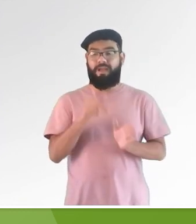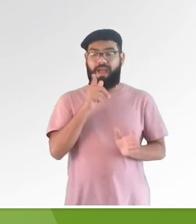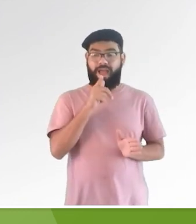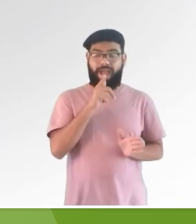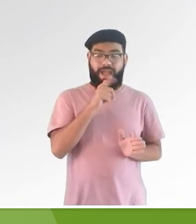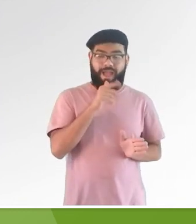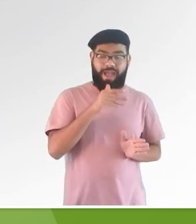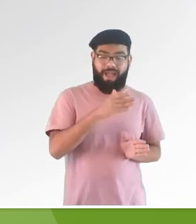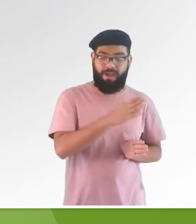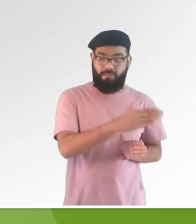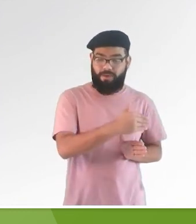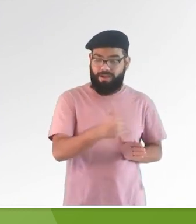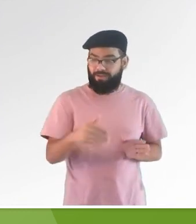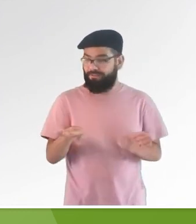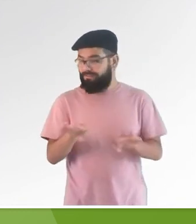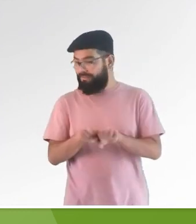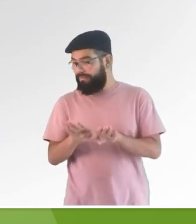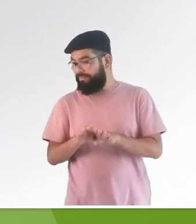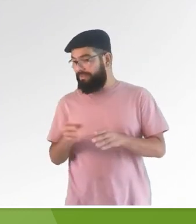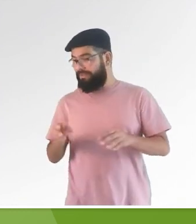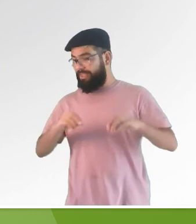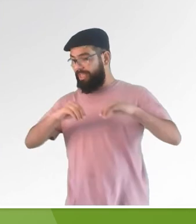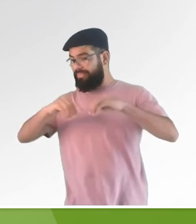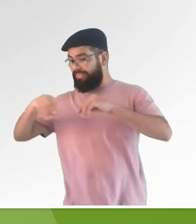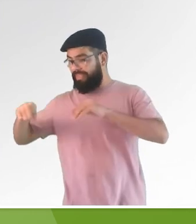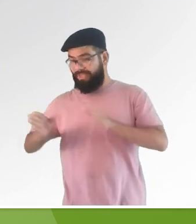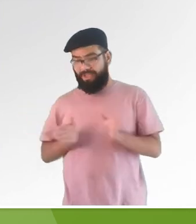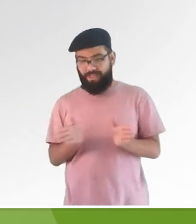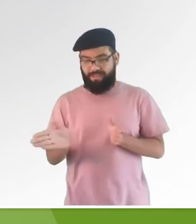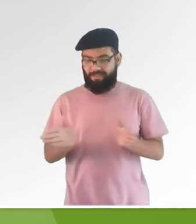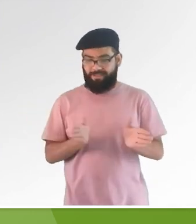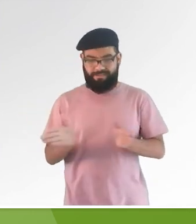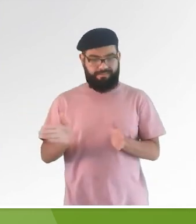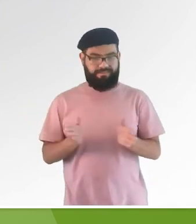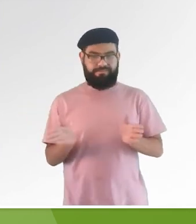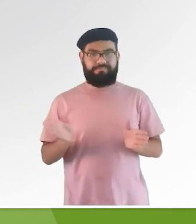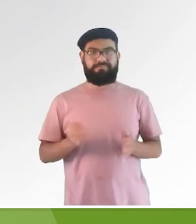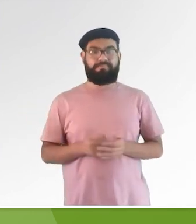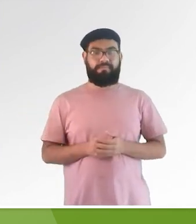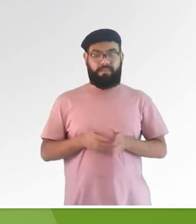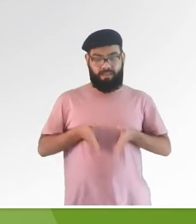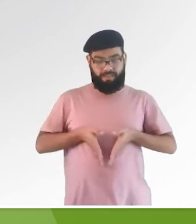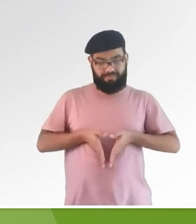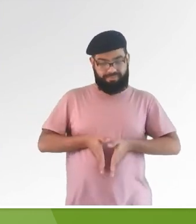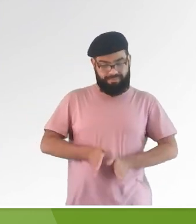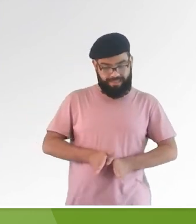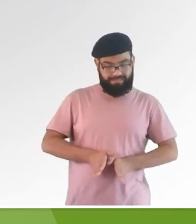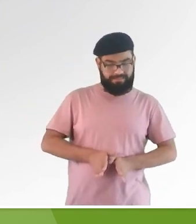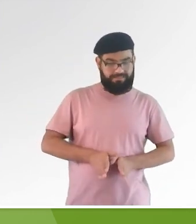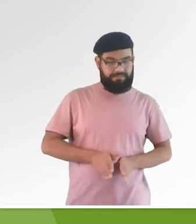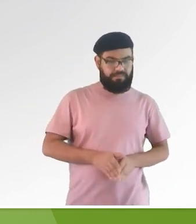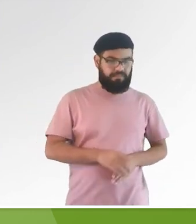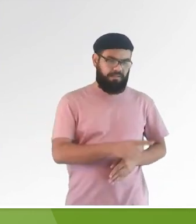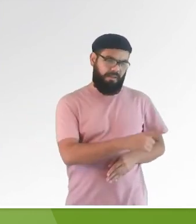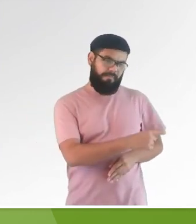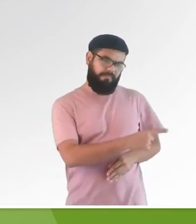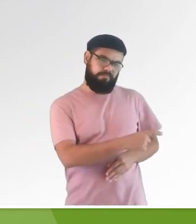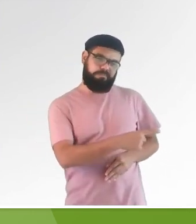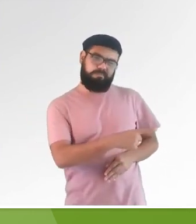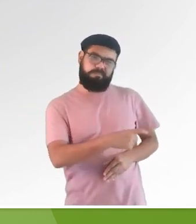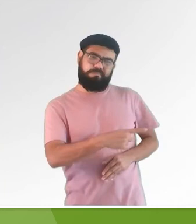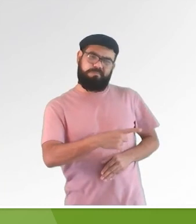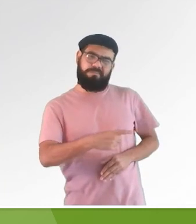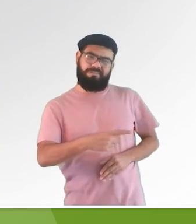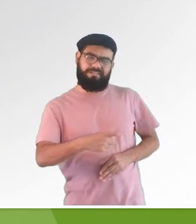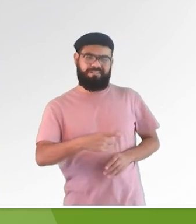essa vida dupla, fazendo com que parte dessa vida seja feita na água, na fase larval e de girino, e a outra parte